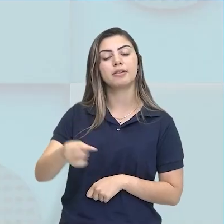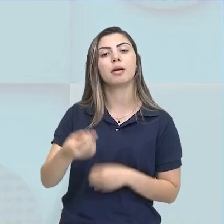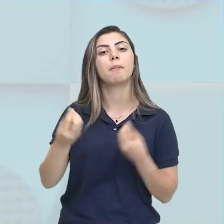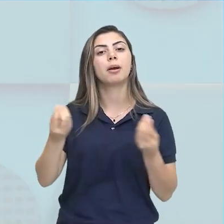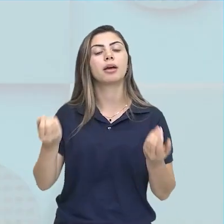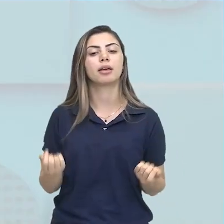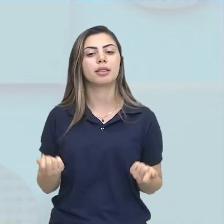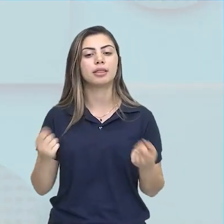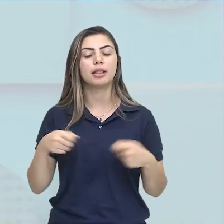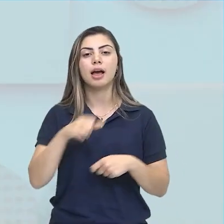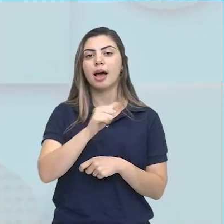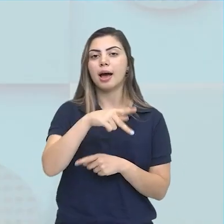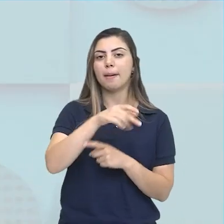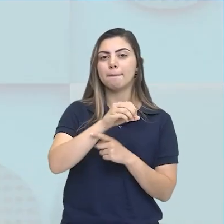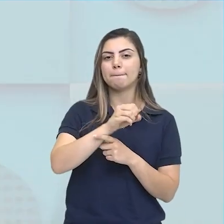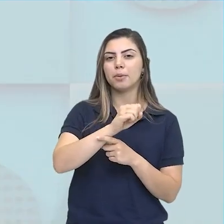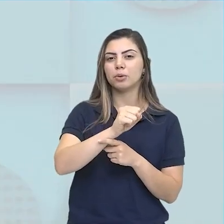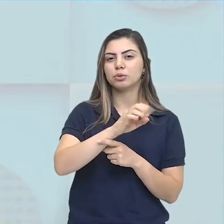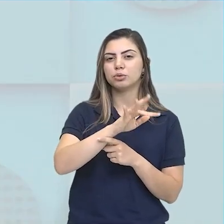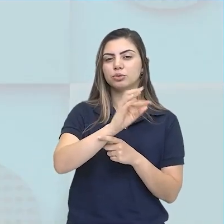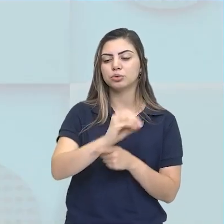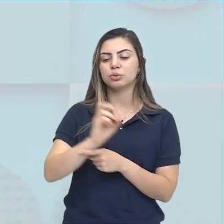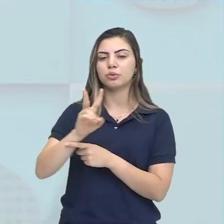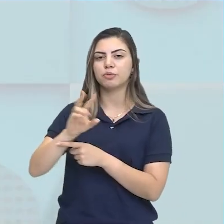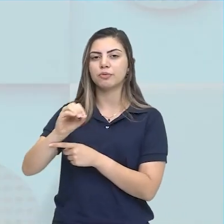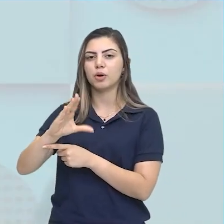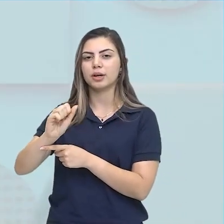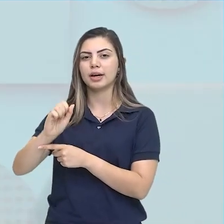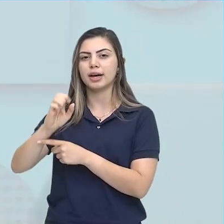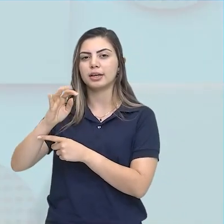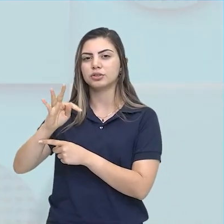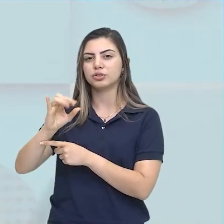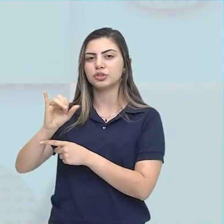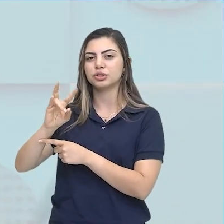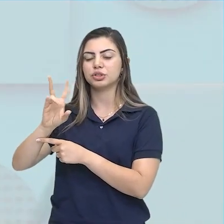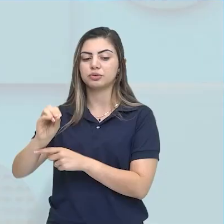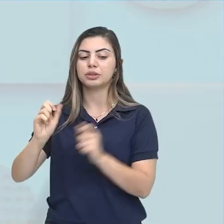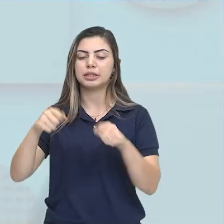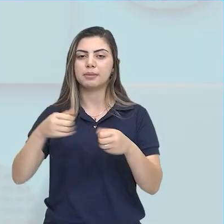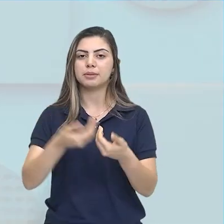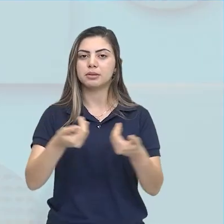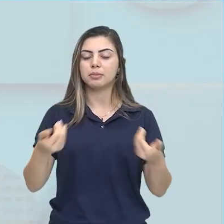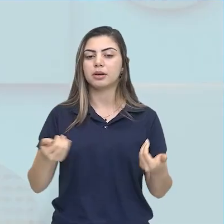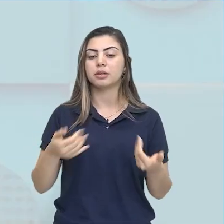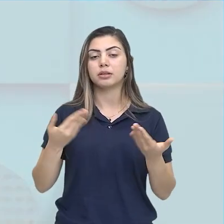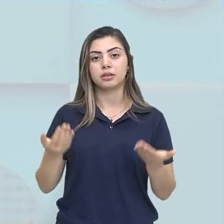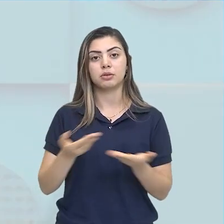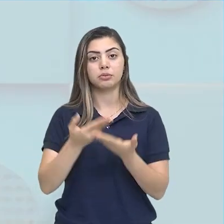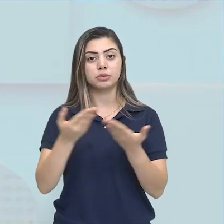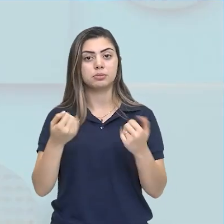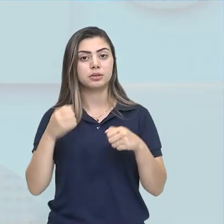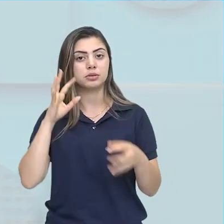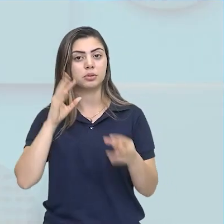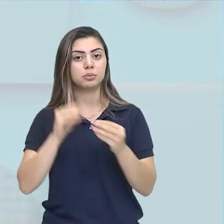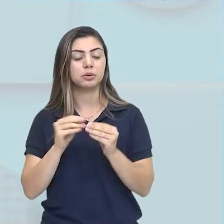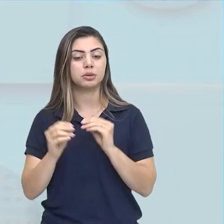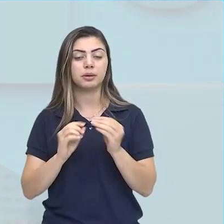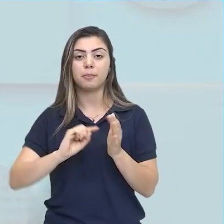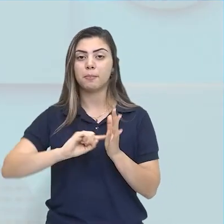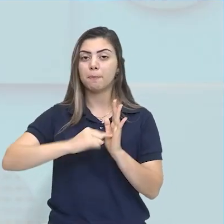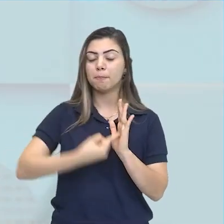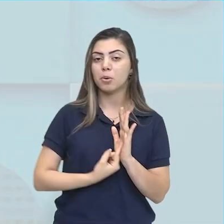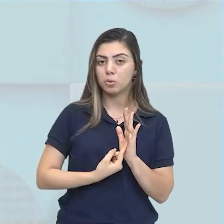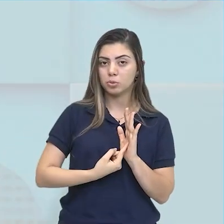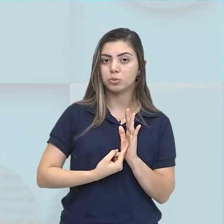o aposto e o vocativo. Eu quero que você entenda uma coisa, que para pontuar corretamente,